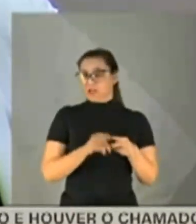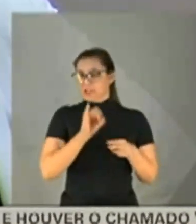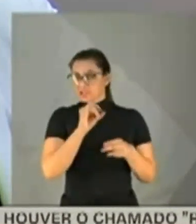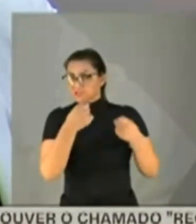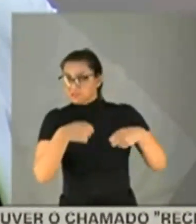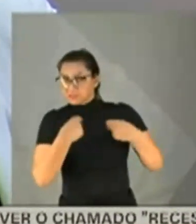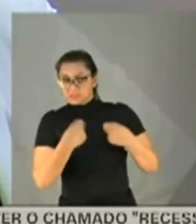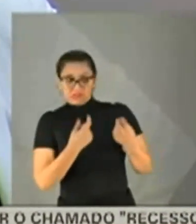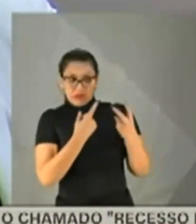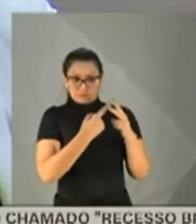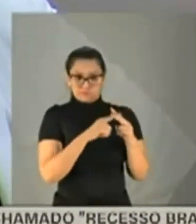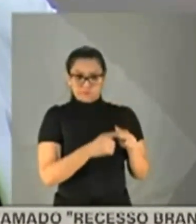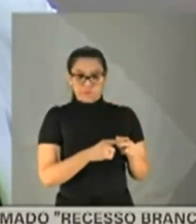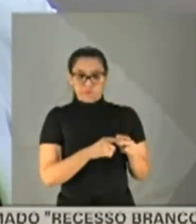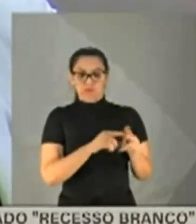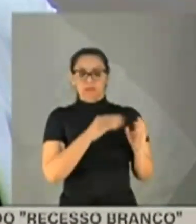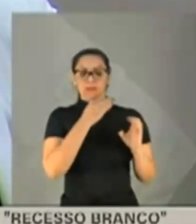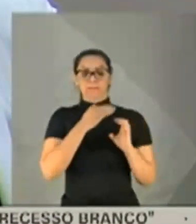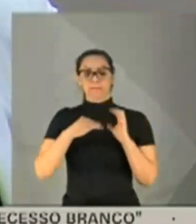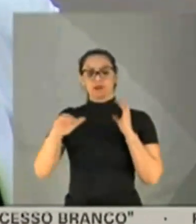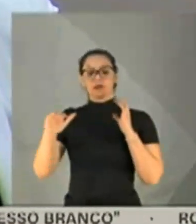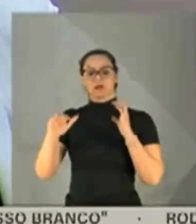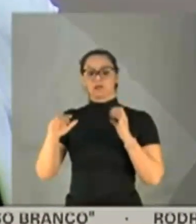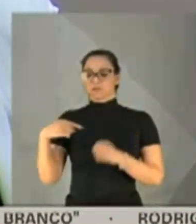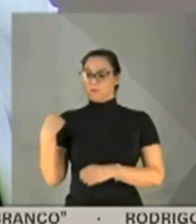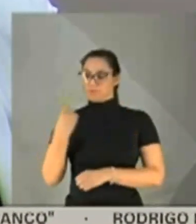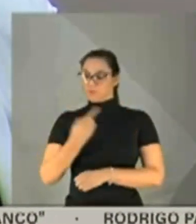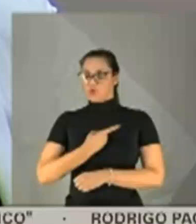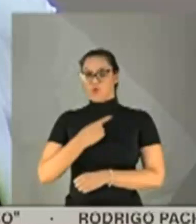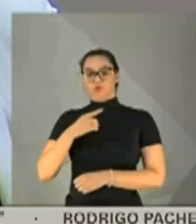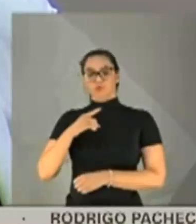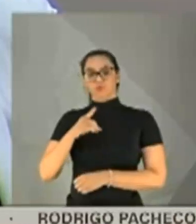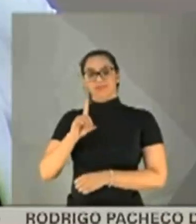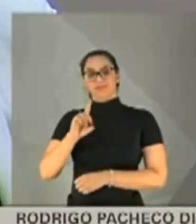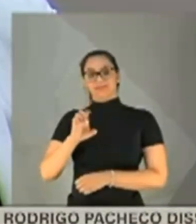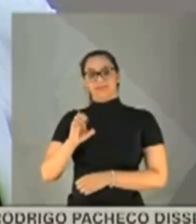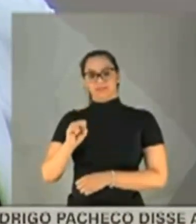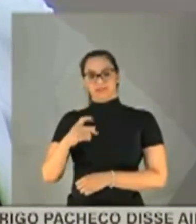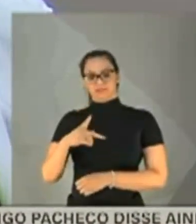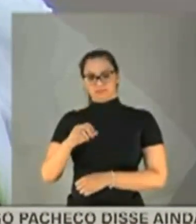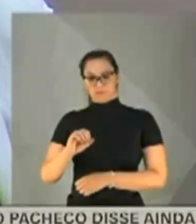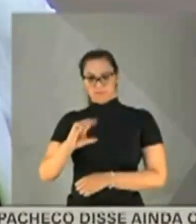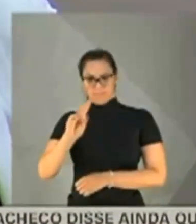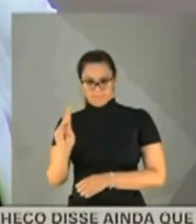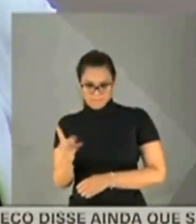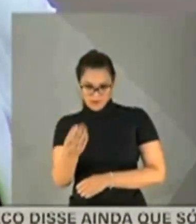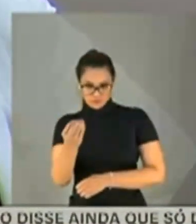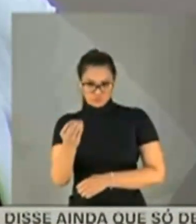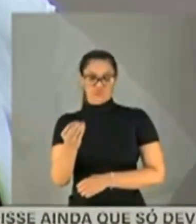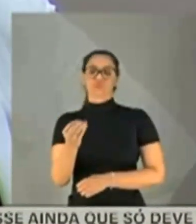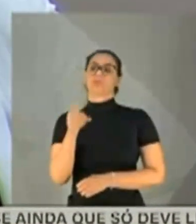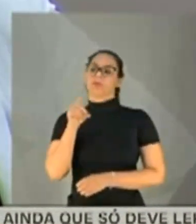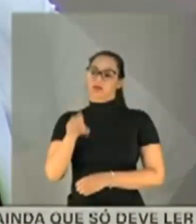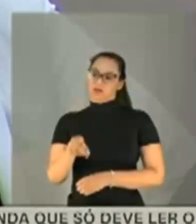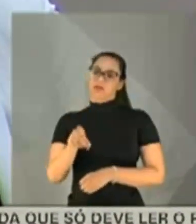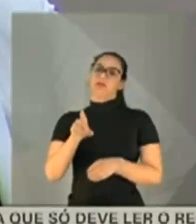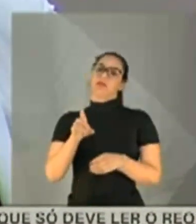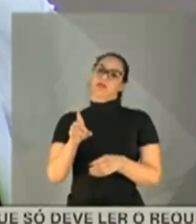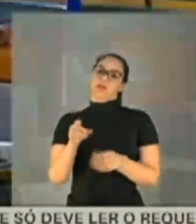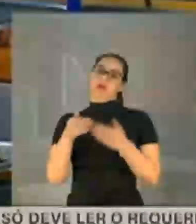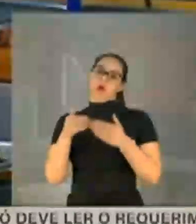necessário e encaminha para o nosso despachante aduaneiro para que seja feito o trâmite da